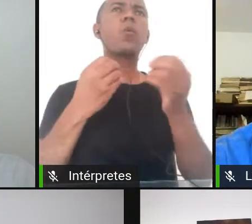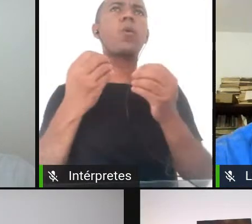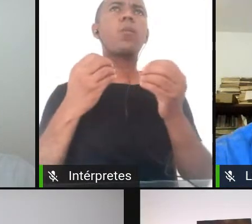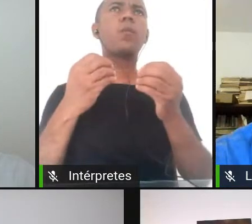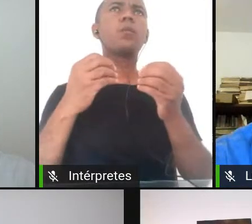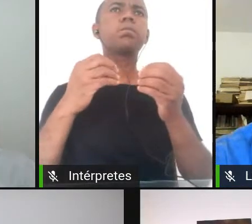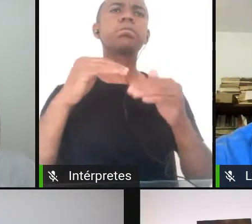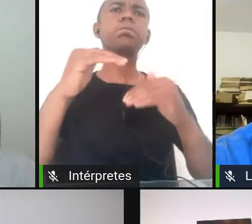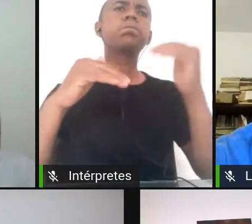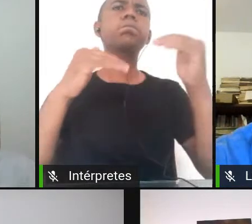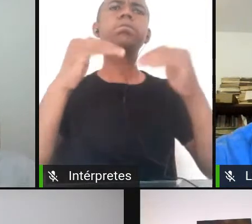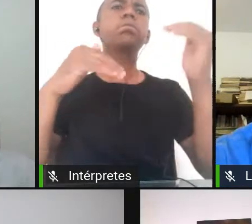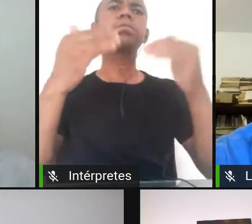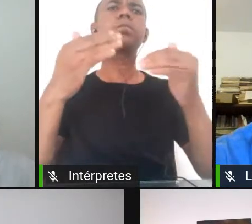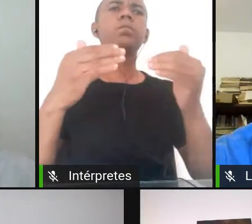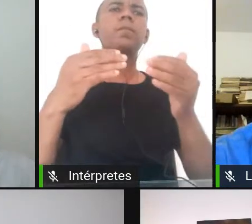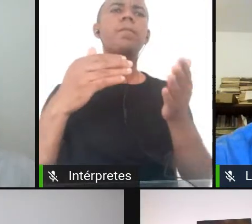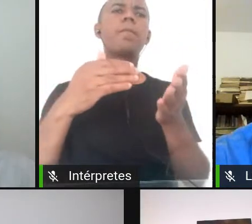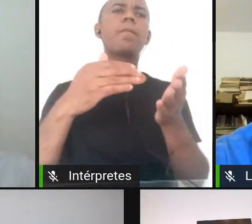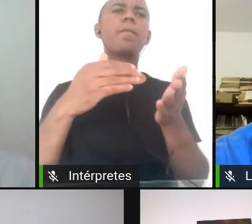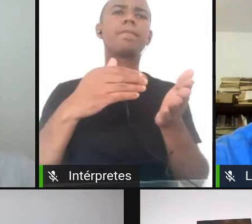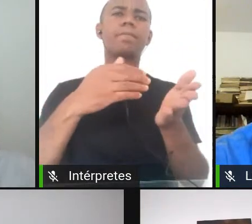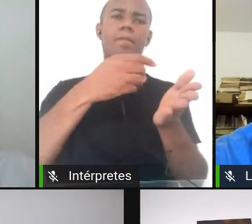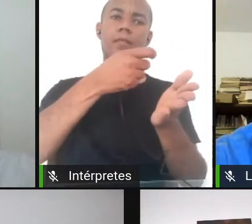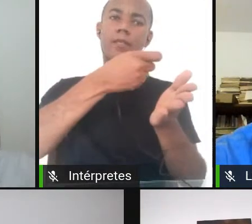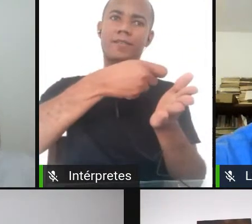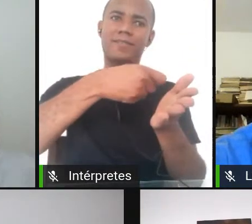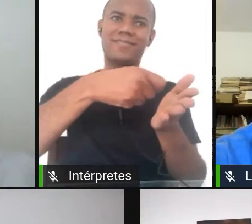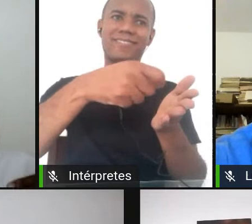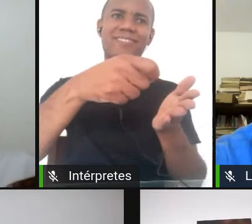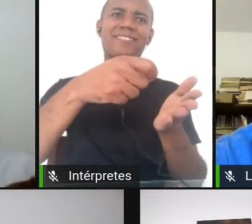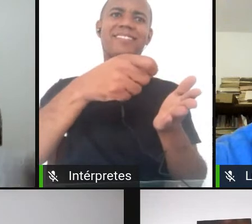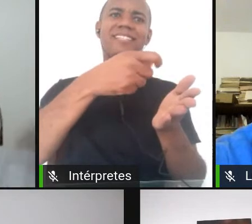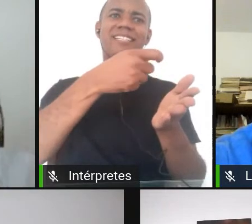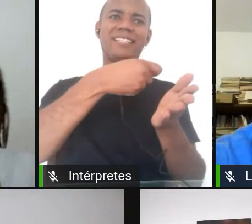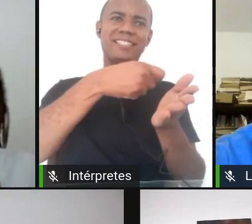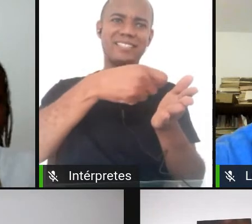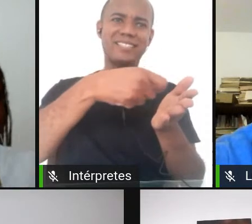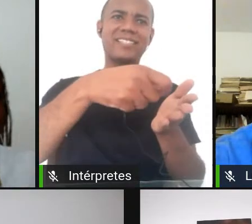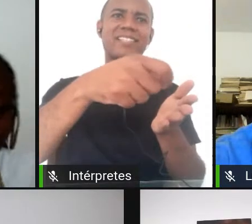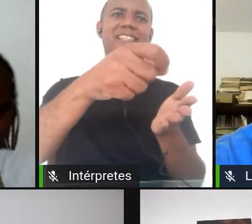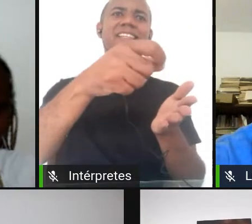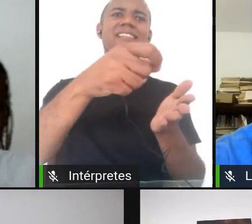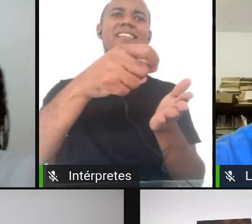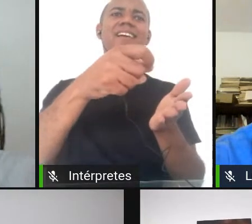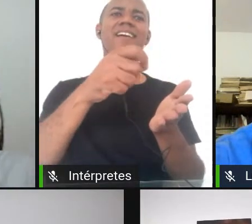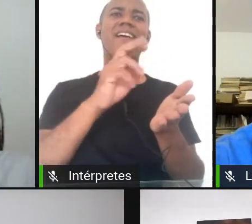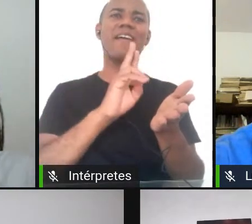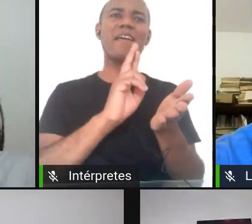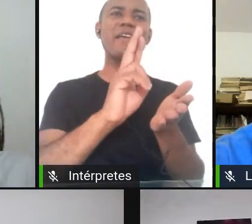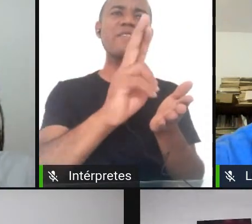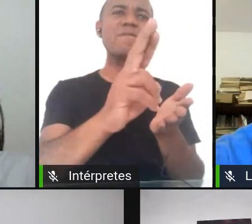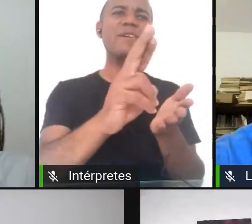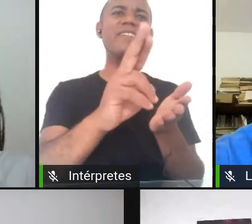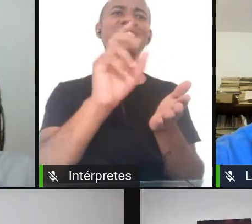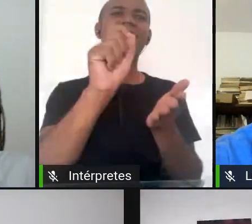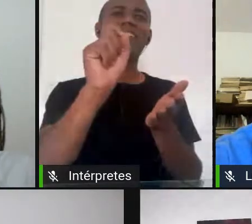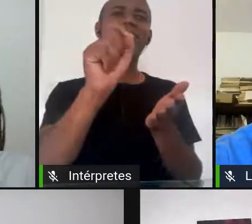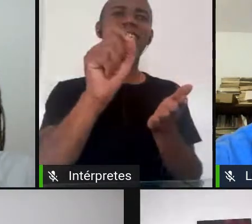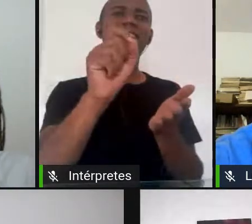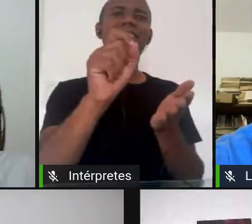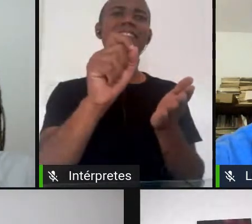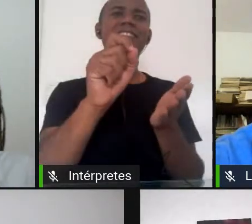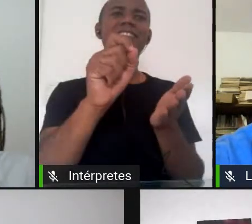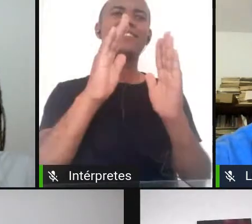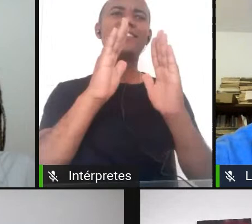escrita de quem quer escrever. Eu deixo essa resposta a quem estuda a escrita dos outros.